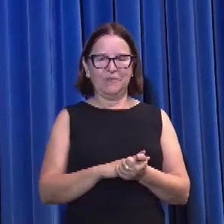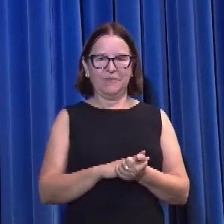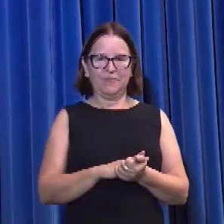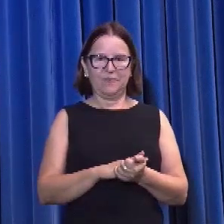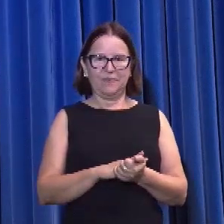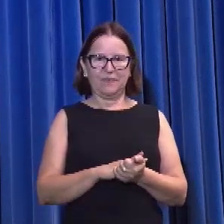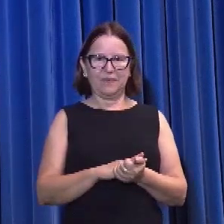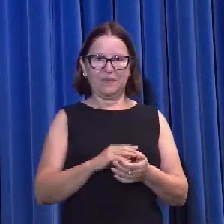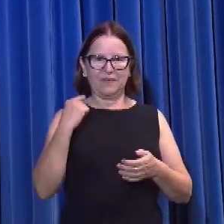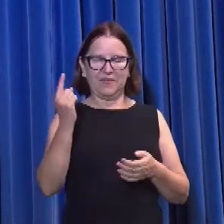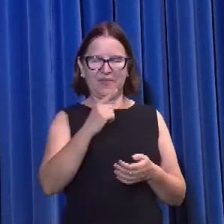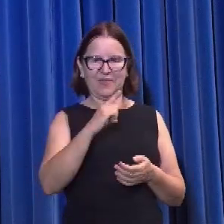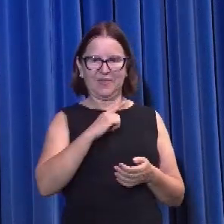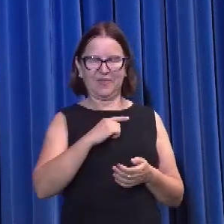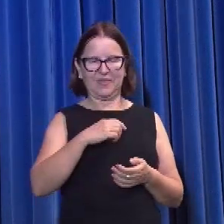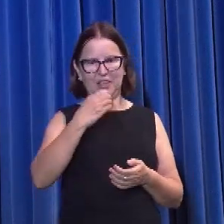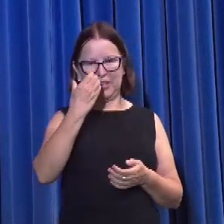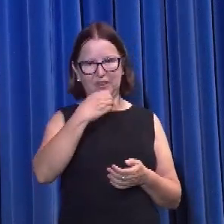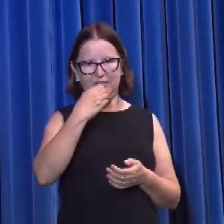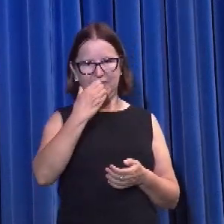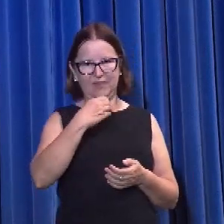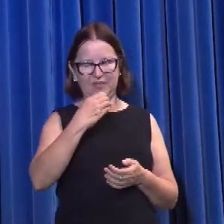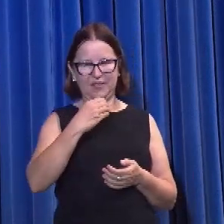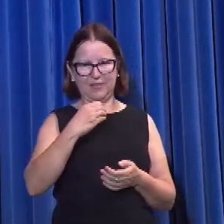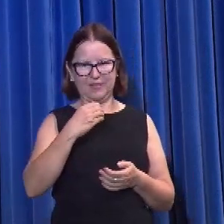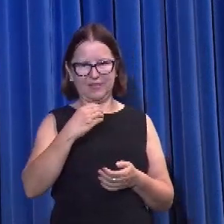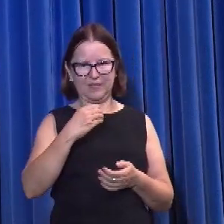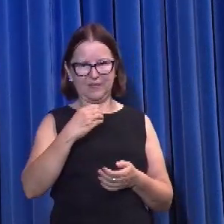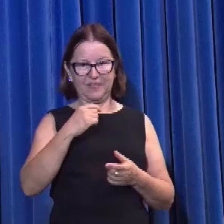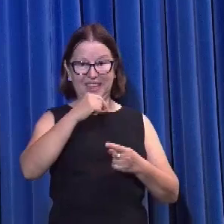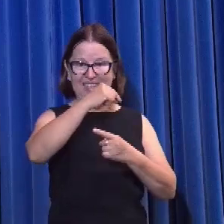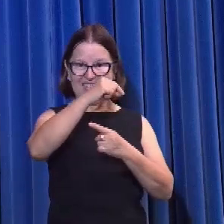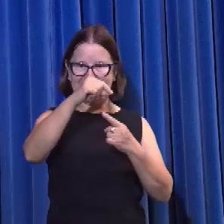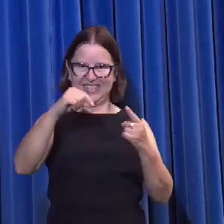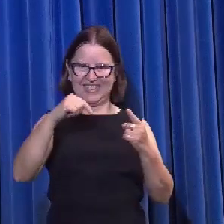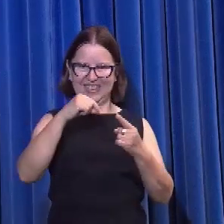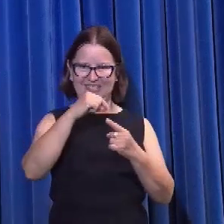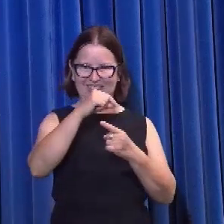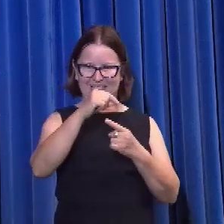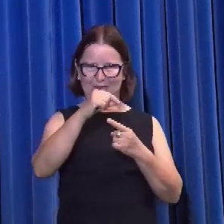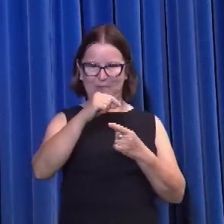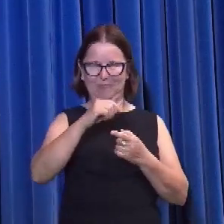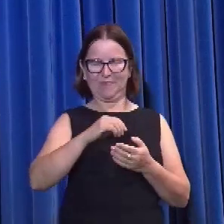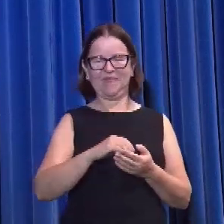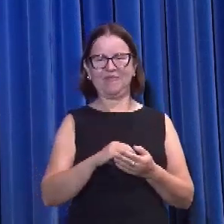Nós temos o fruto da santificação.